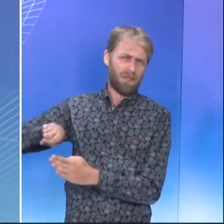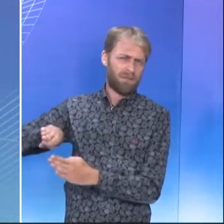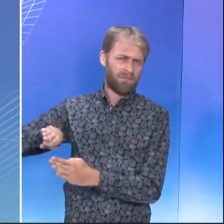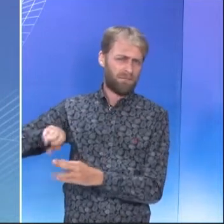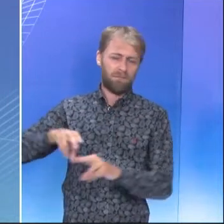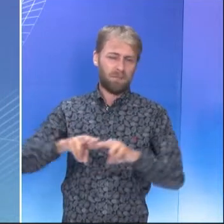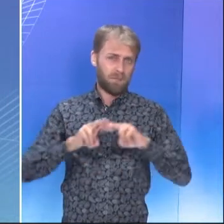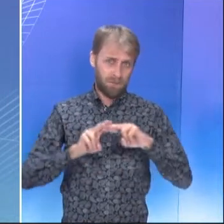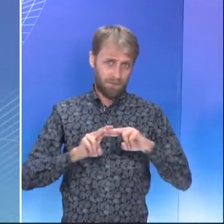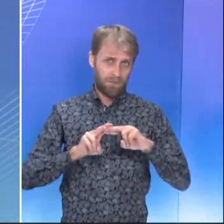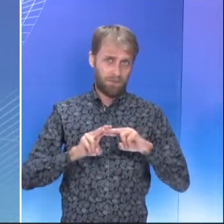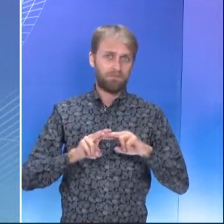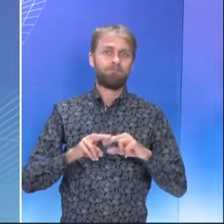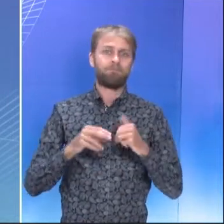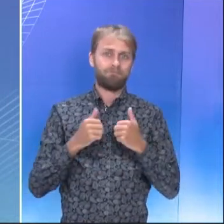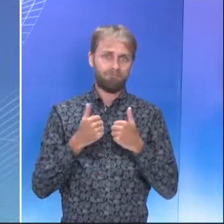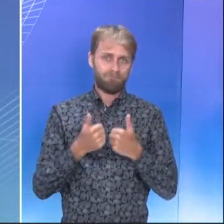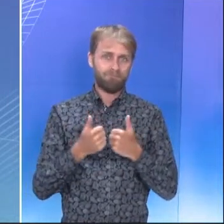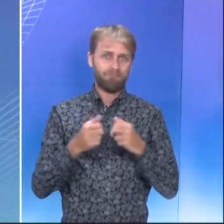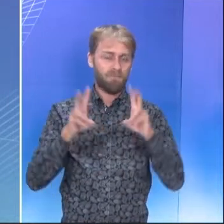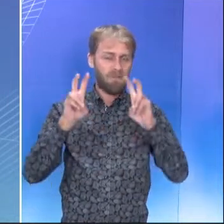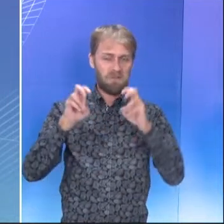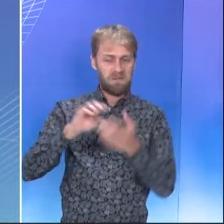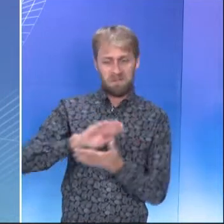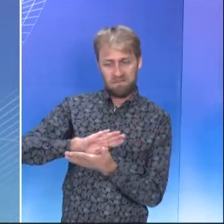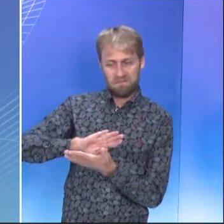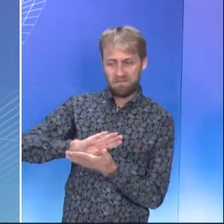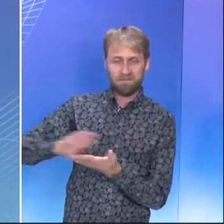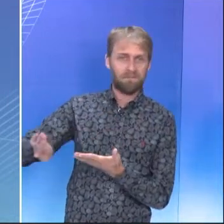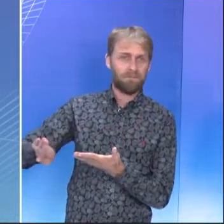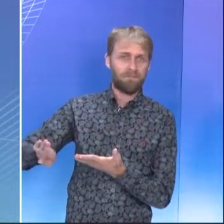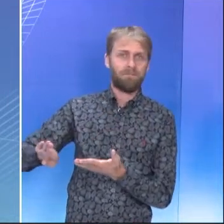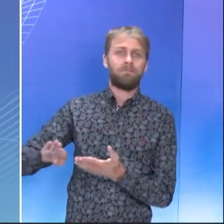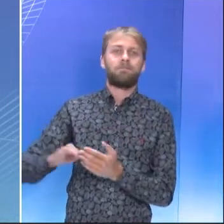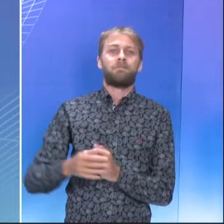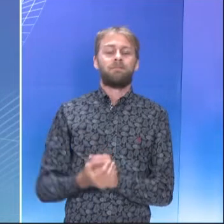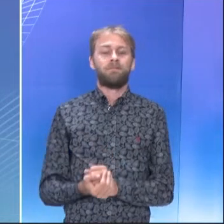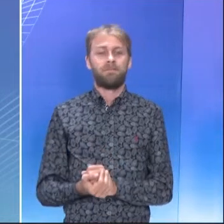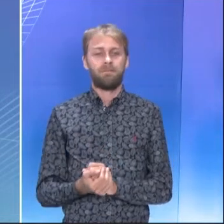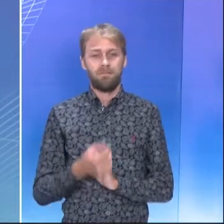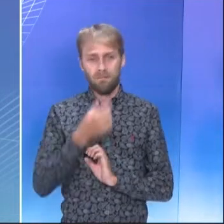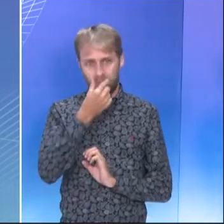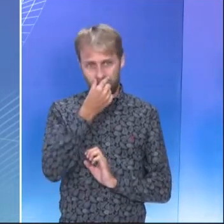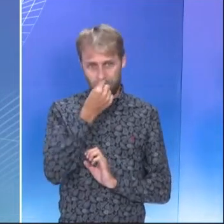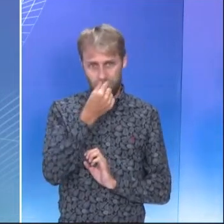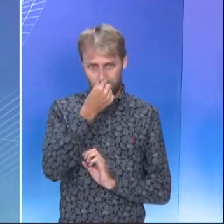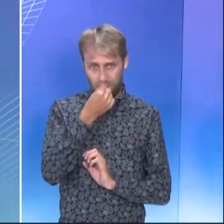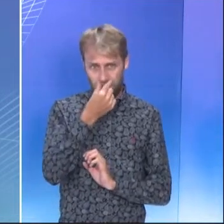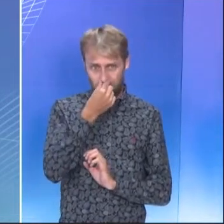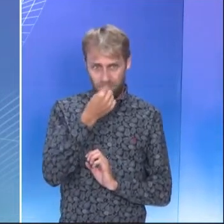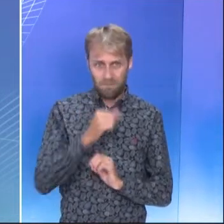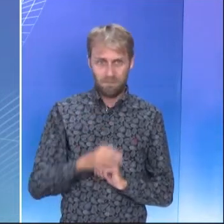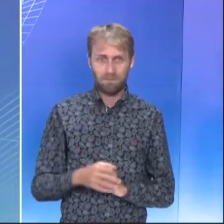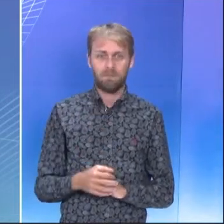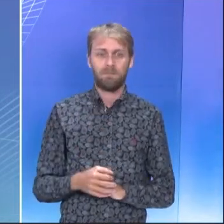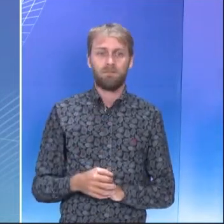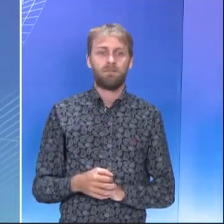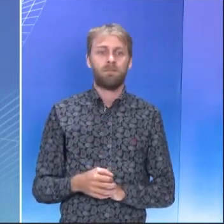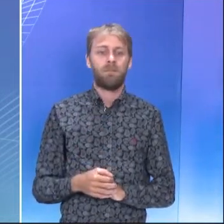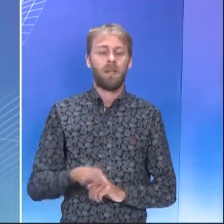desses dois conceitos não fazerem parte das reivindicações principais dos povos indígenas, ela tá